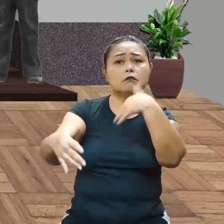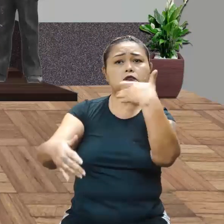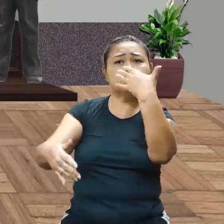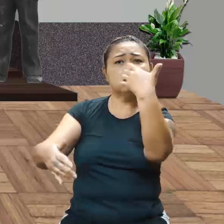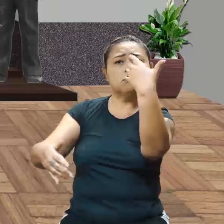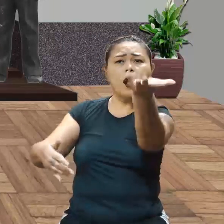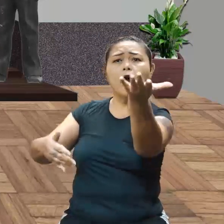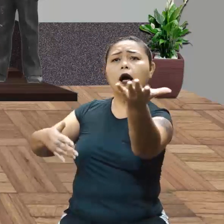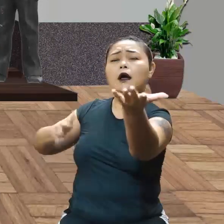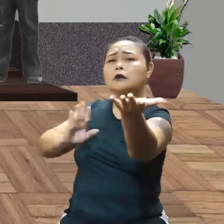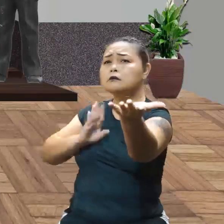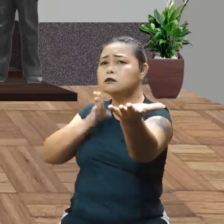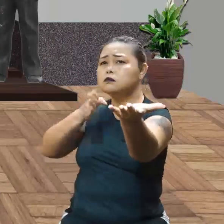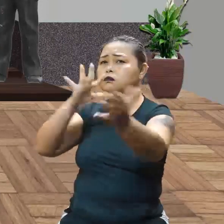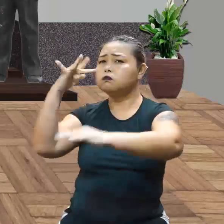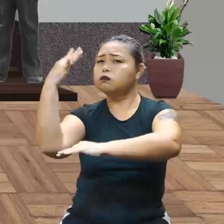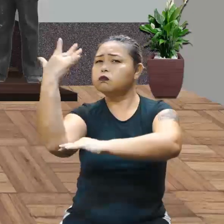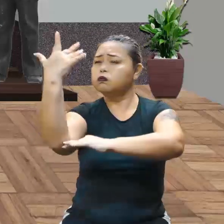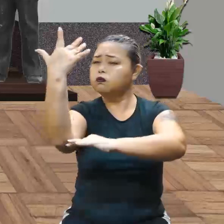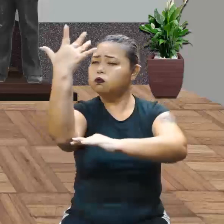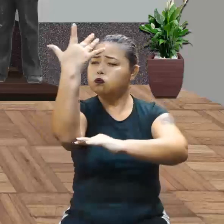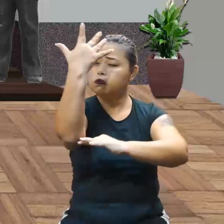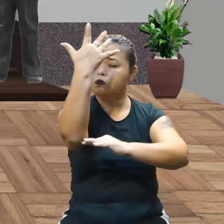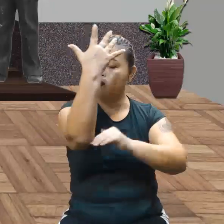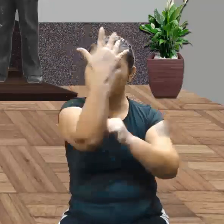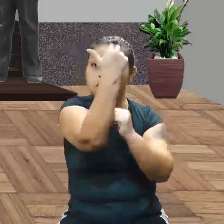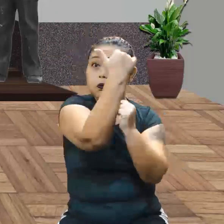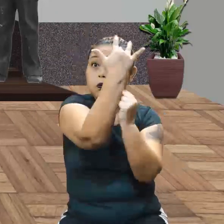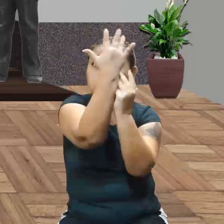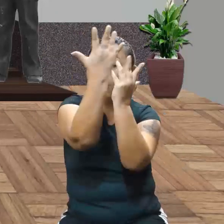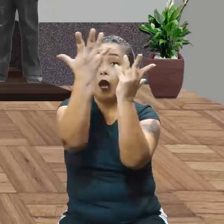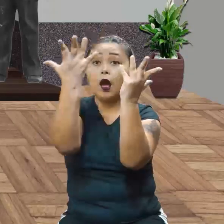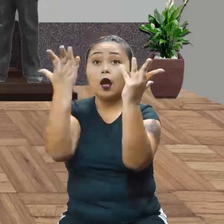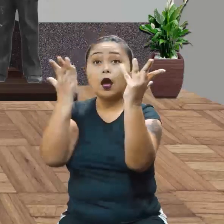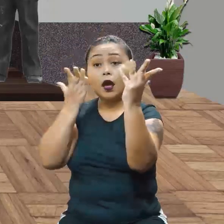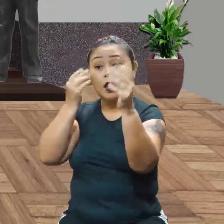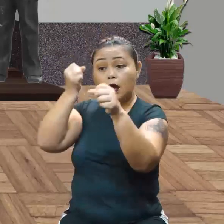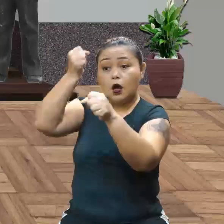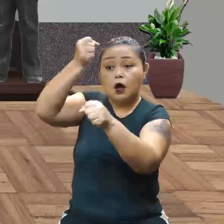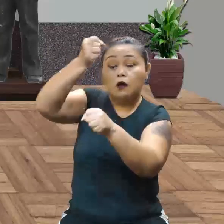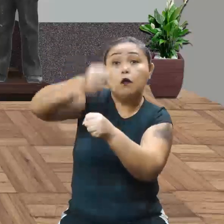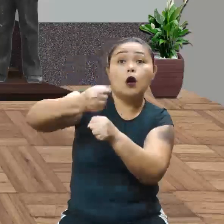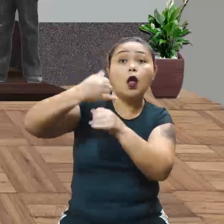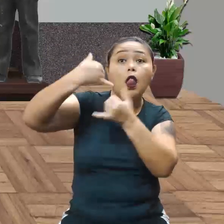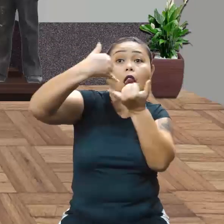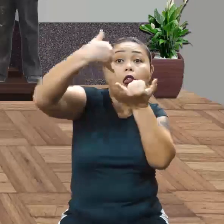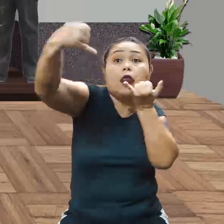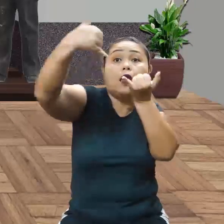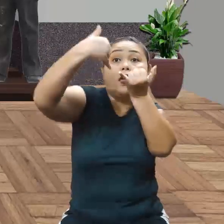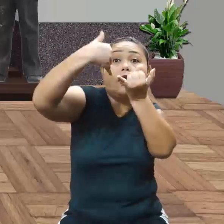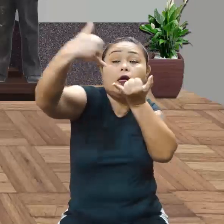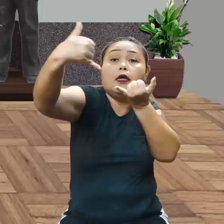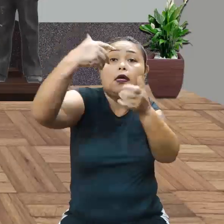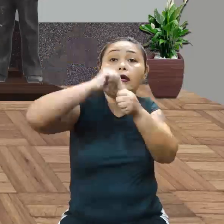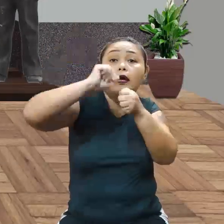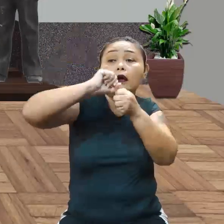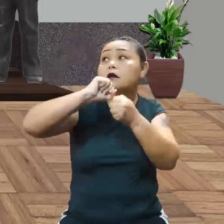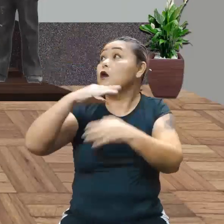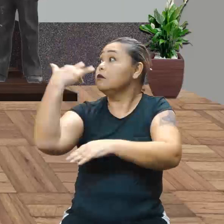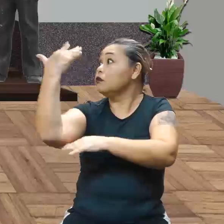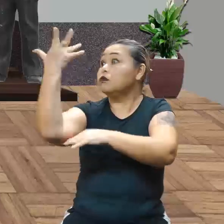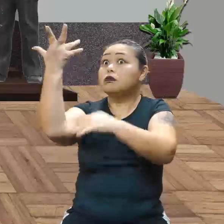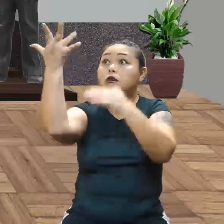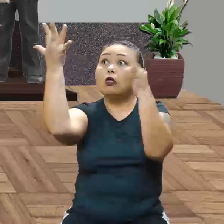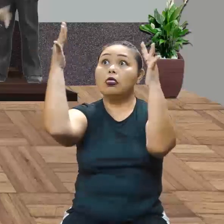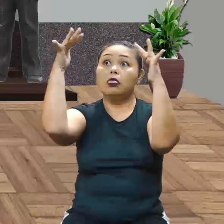precisava varar a floresta para poder colocar os postes da linha telegráfica. Se colocasse os postes com as árvores ao lado, as